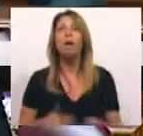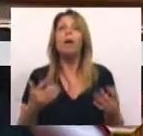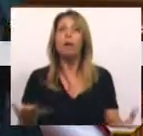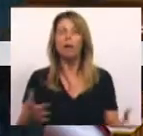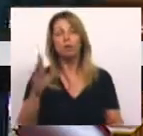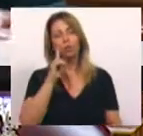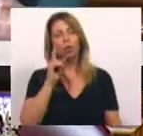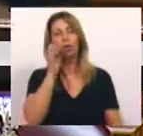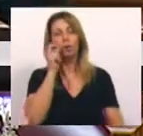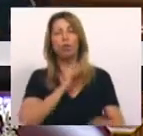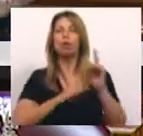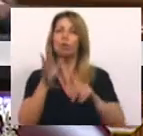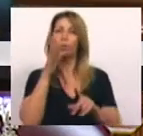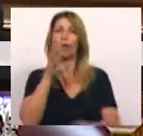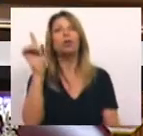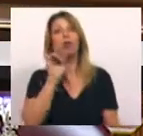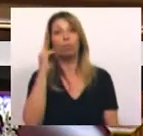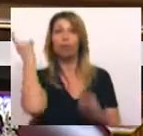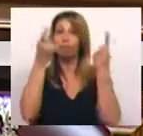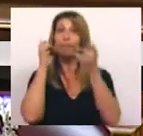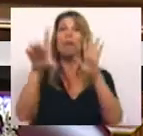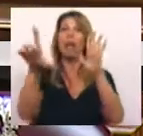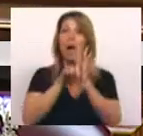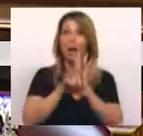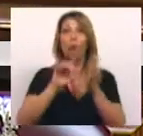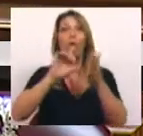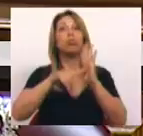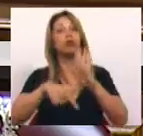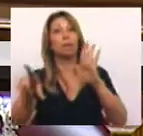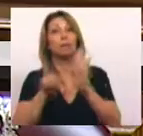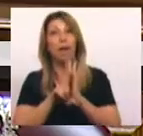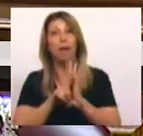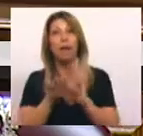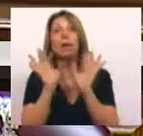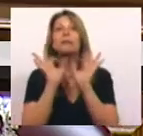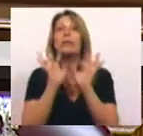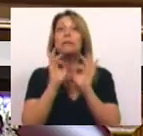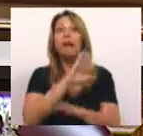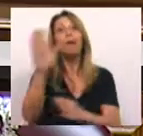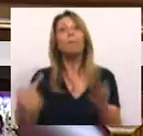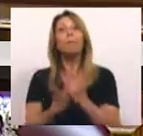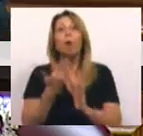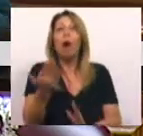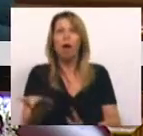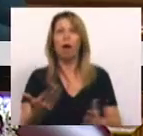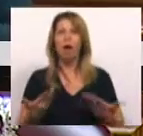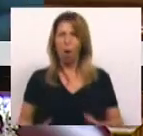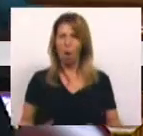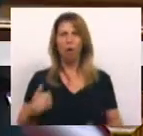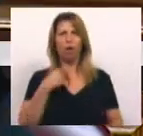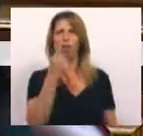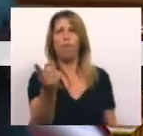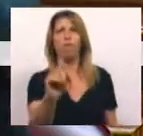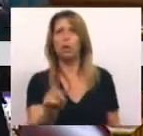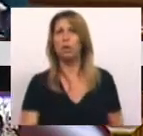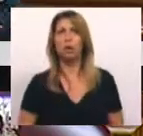em conta a lei, ou o projeto de lei, neste caso, tal qual aquilo que ele propõe. Agora, eu não vou dizer, como